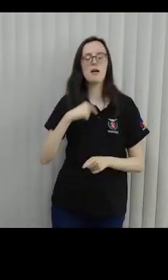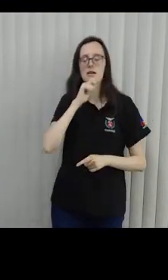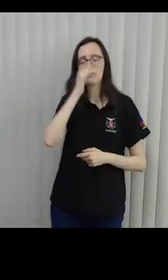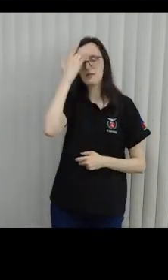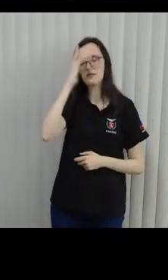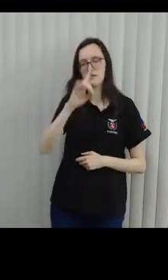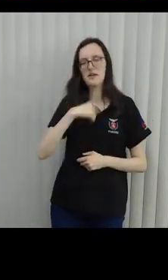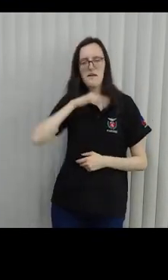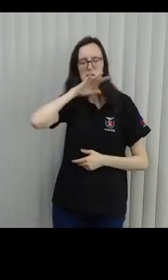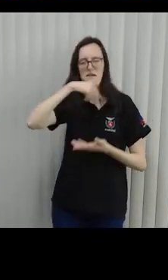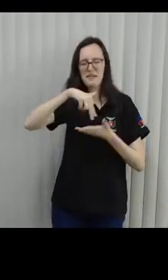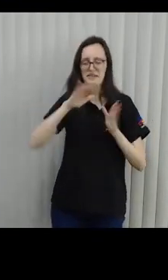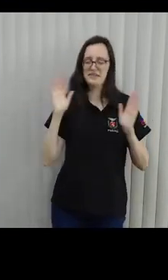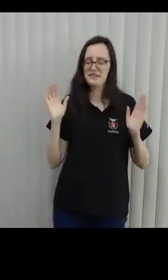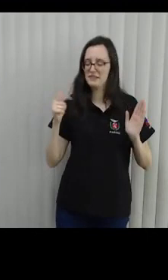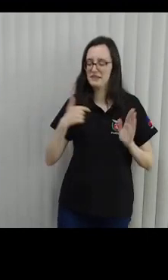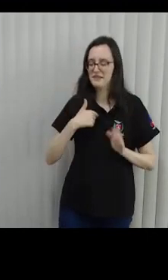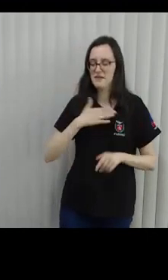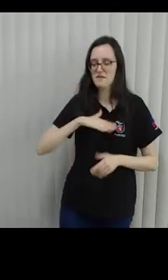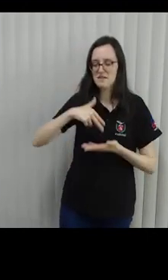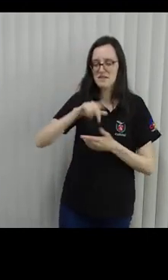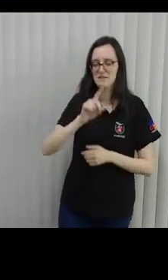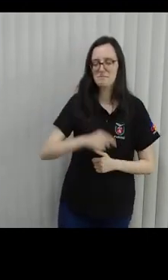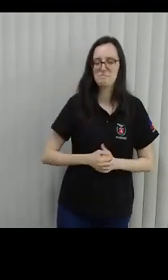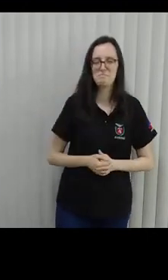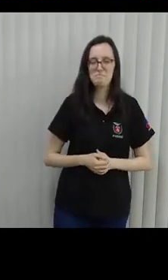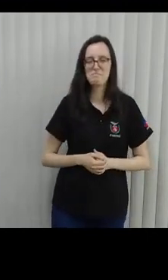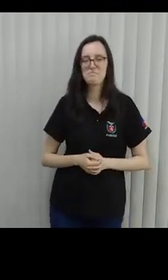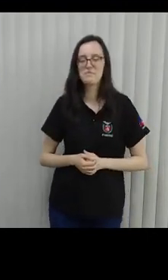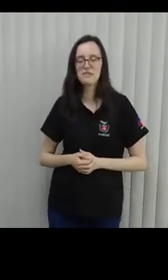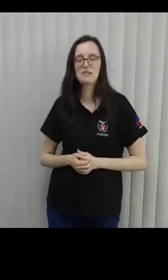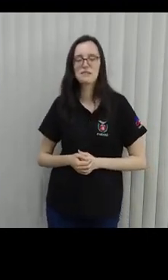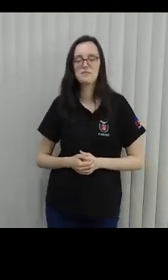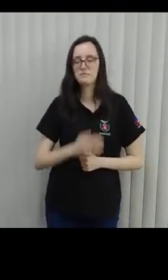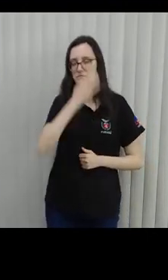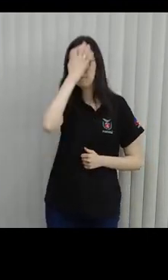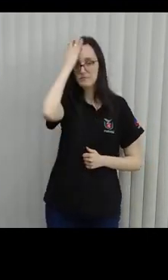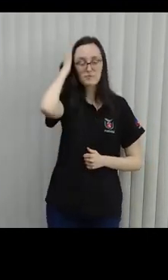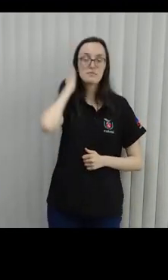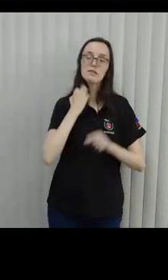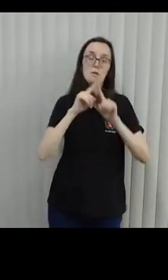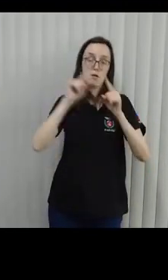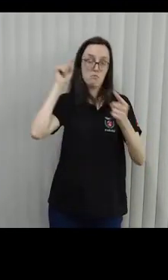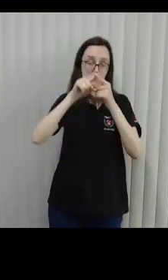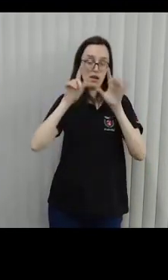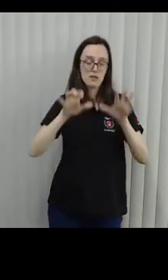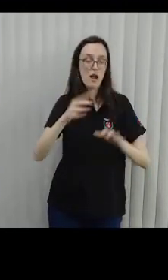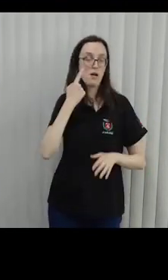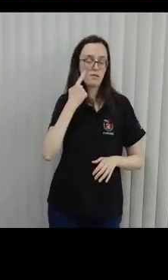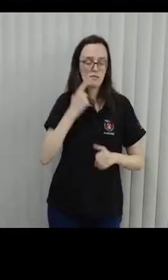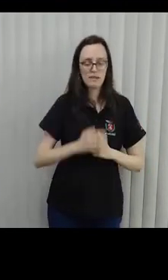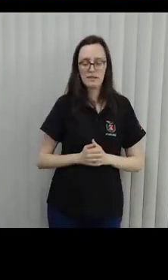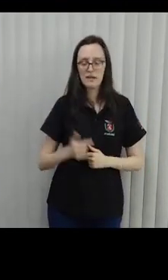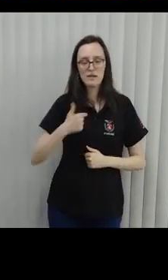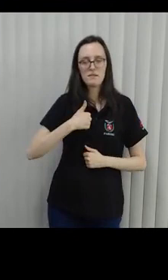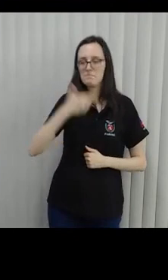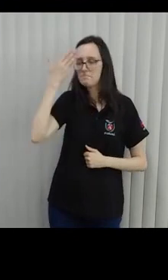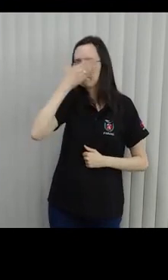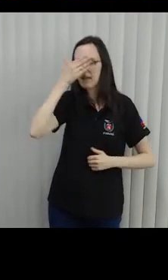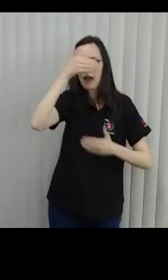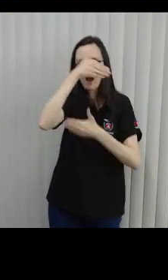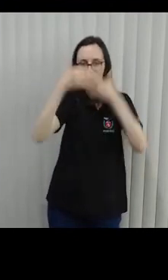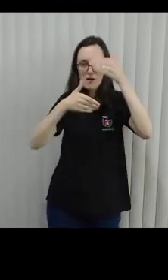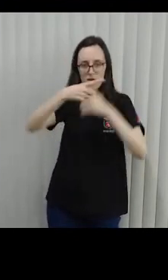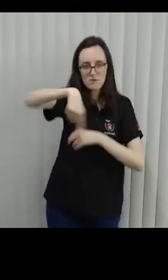que eu sou ruim em dança, aí eu não faço dancinha no TikTok. Mas a ideia é essa. Ó, eu vou fazer o seguinte, eu não tô vendo a tela de